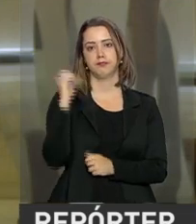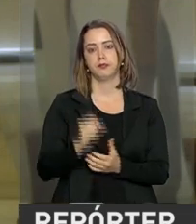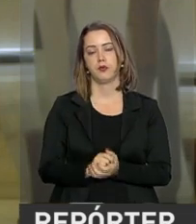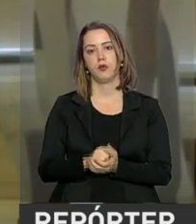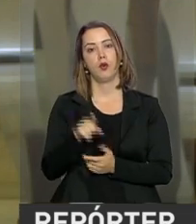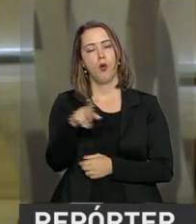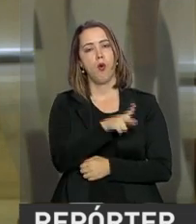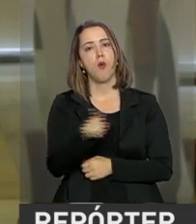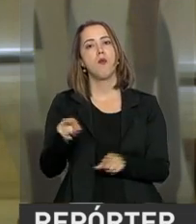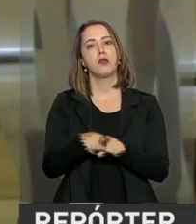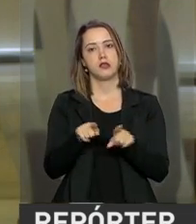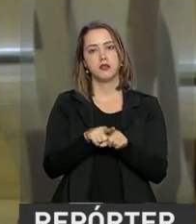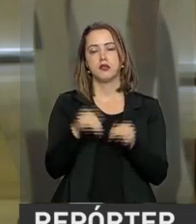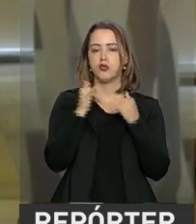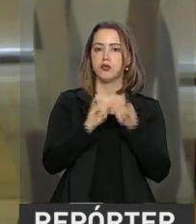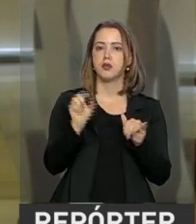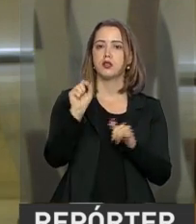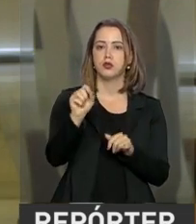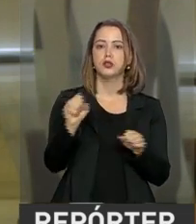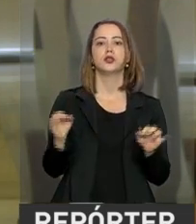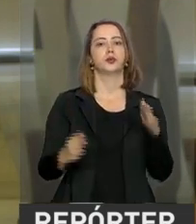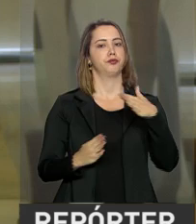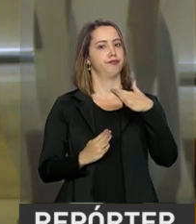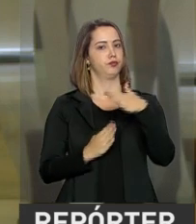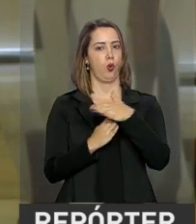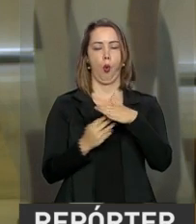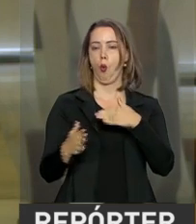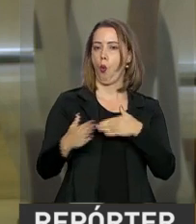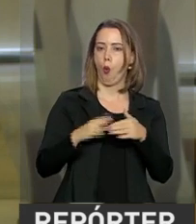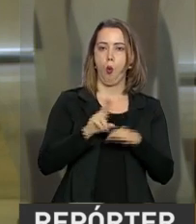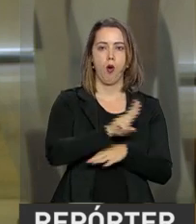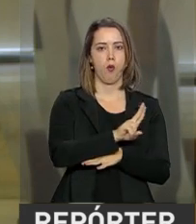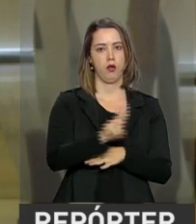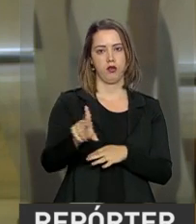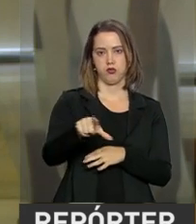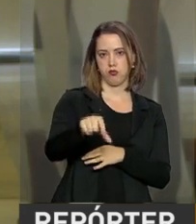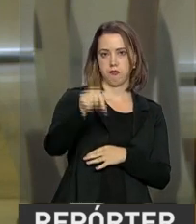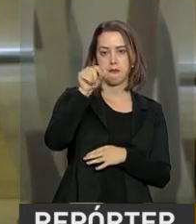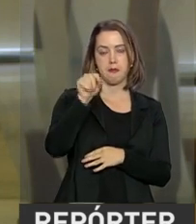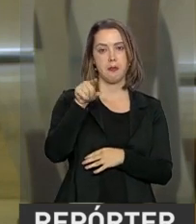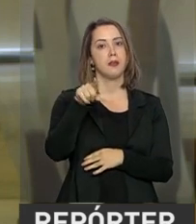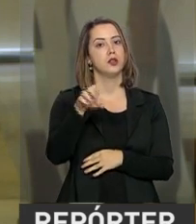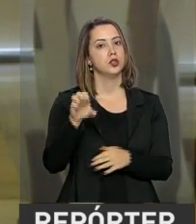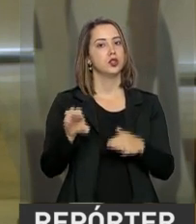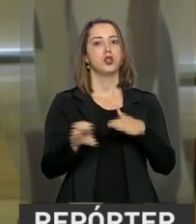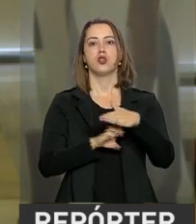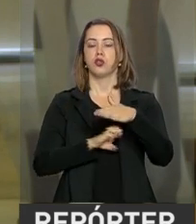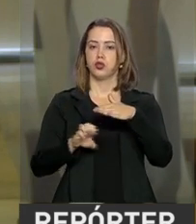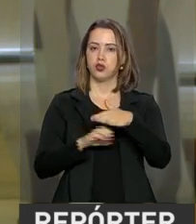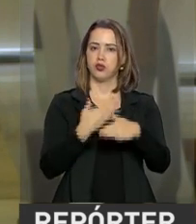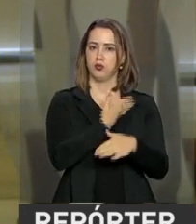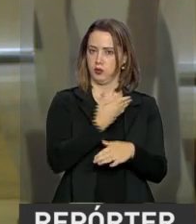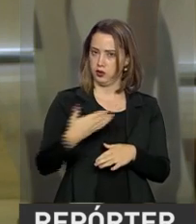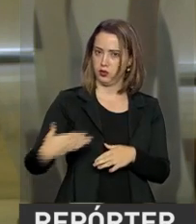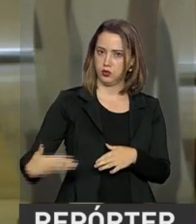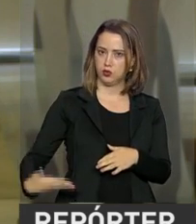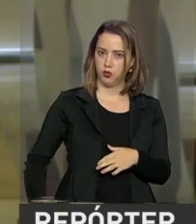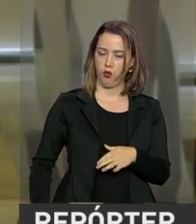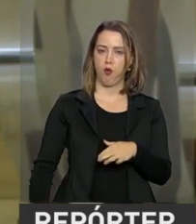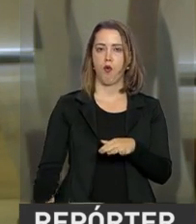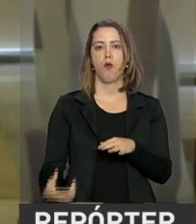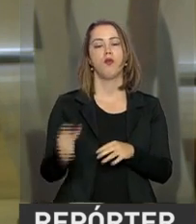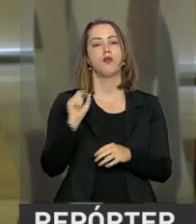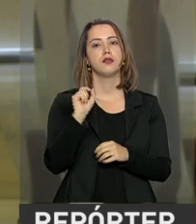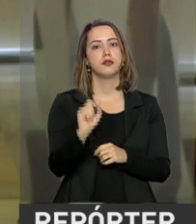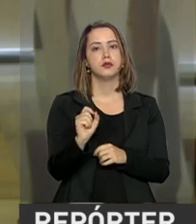Michel Temer também anunciou que está suspensa qualquer nomeação para empresas estatais que tenham fundos de pensão vinculados